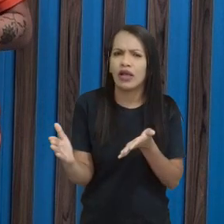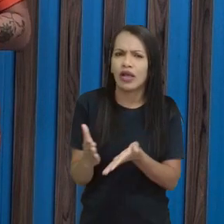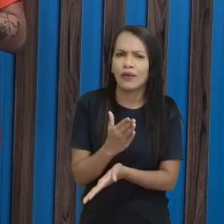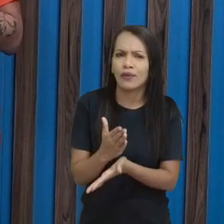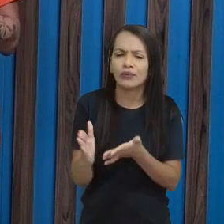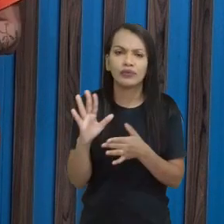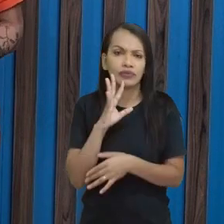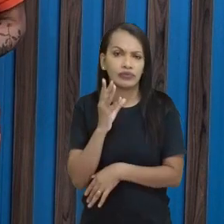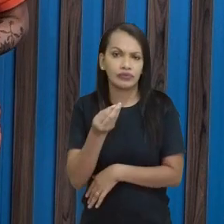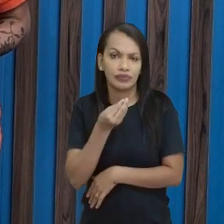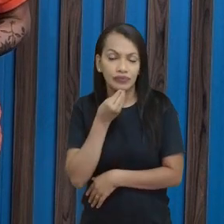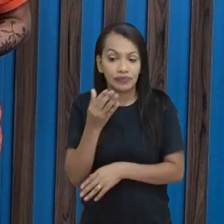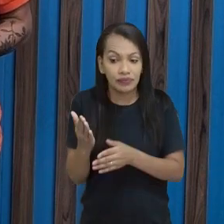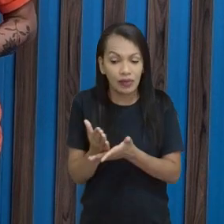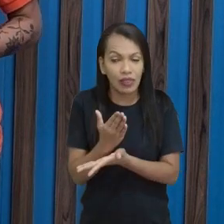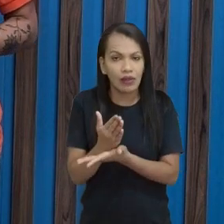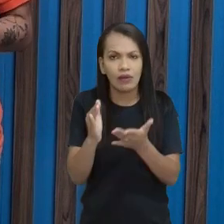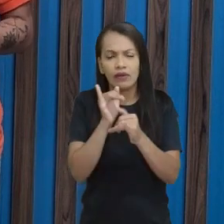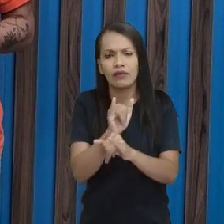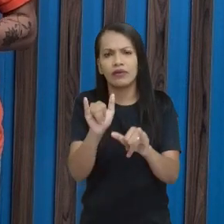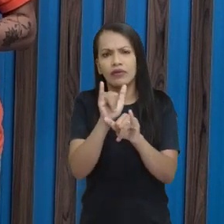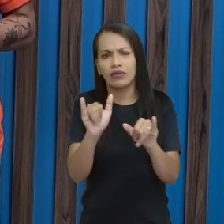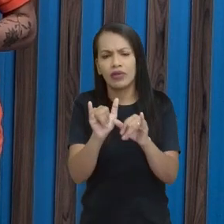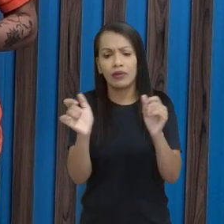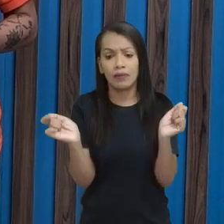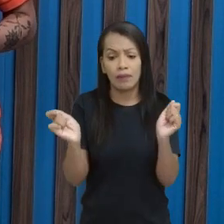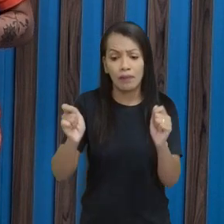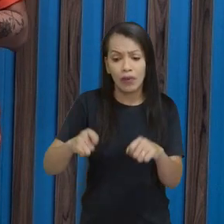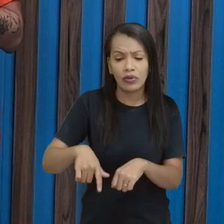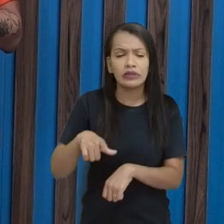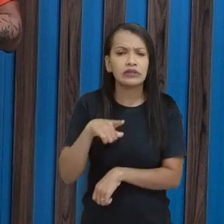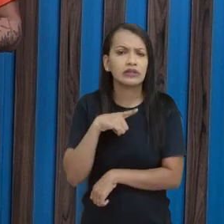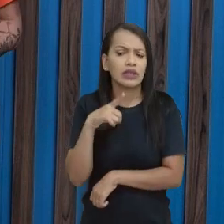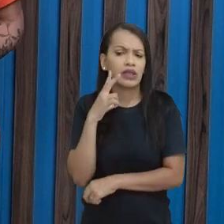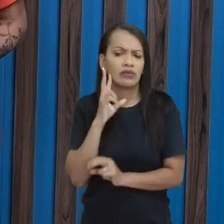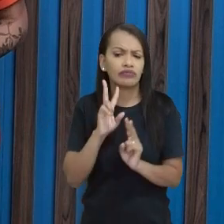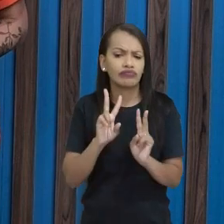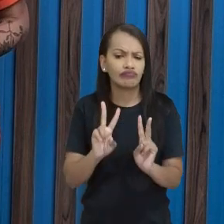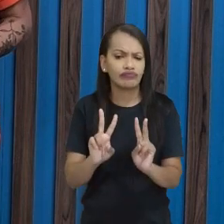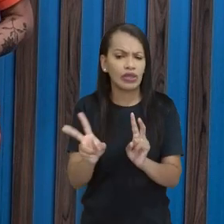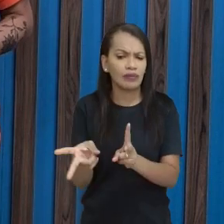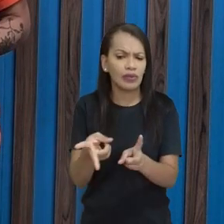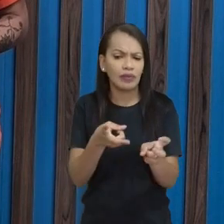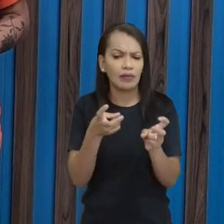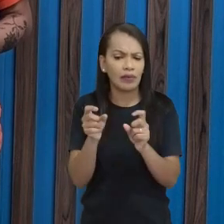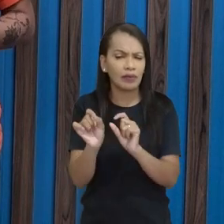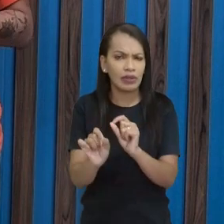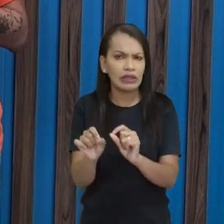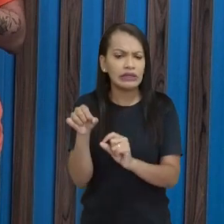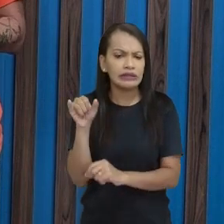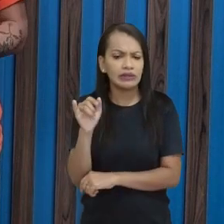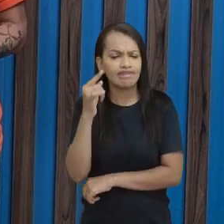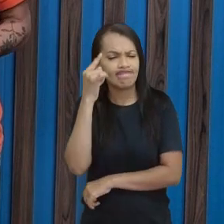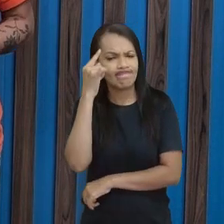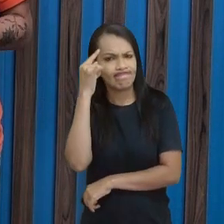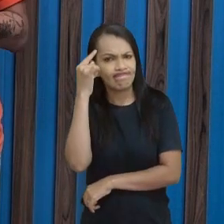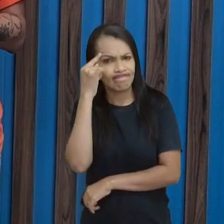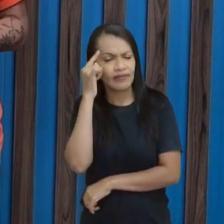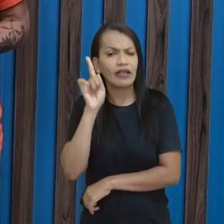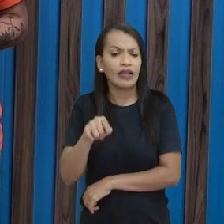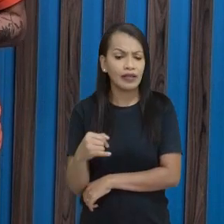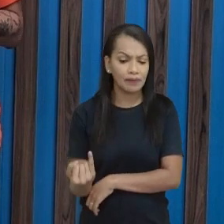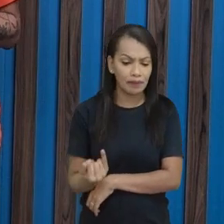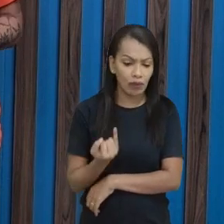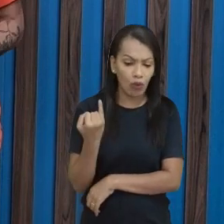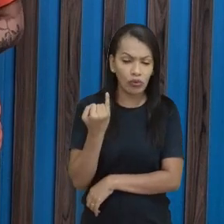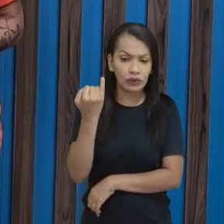algumas informações desse rio, para que a gente possa ter um olhar mais sensível, né, para que a gente se conscientize a